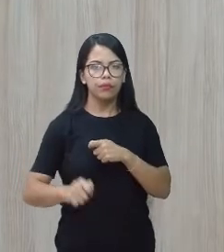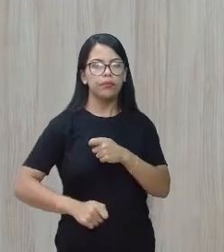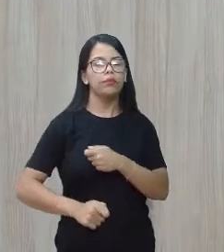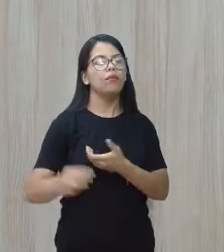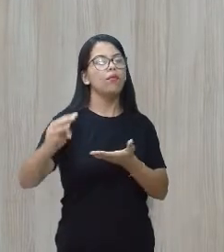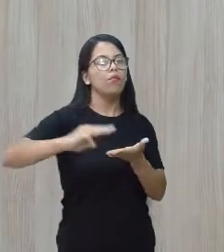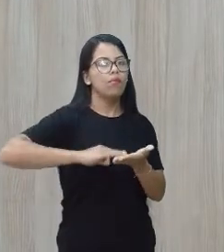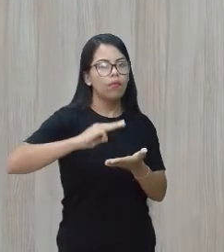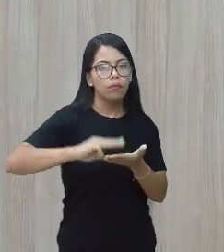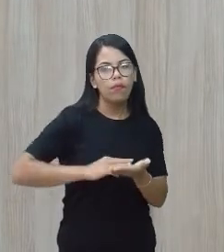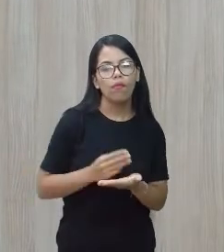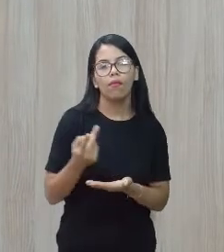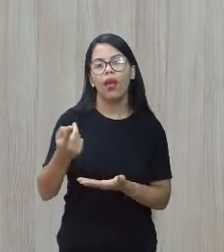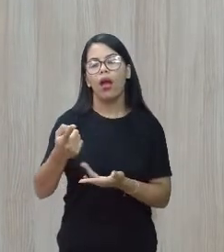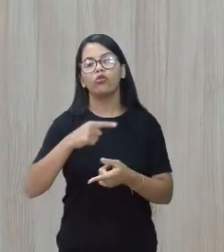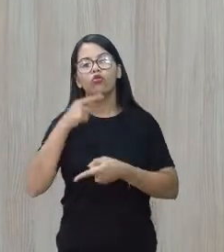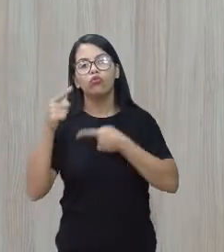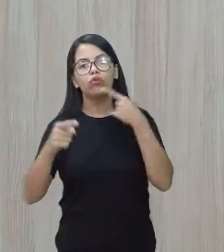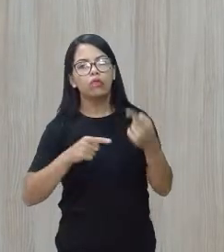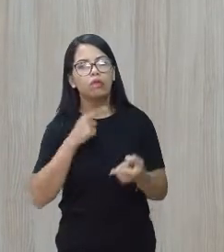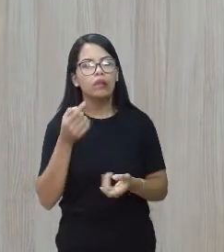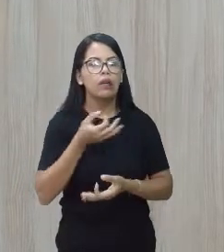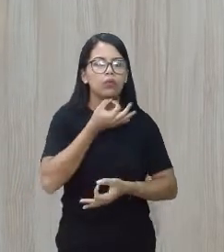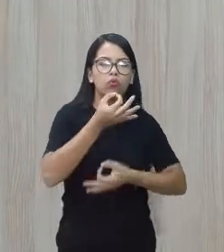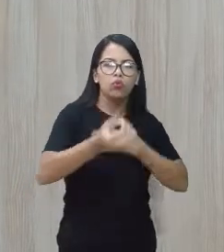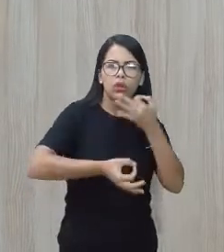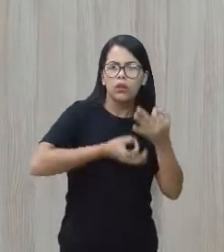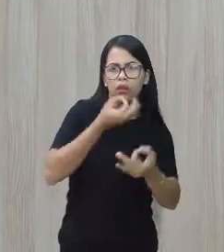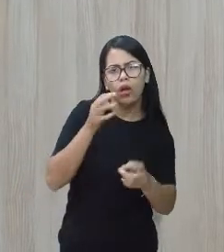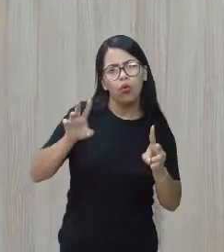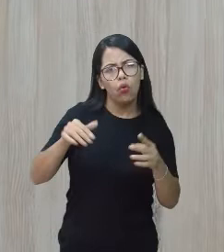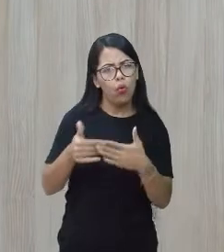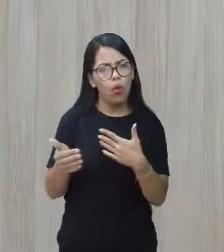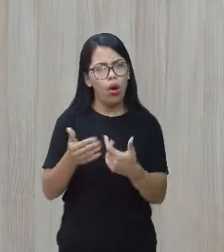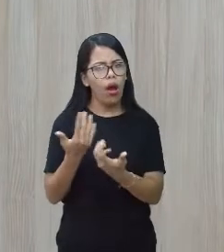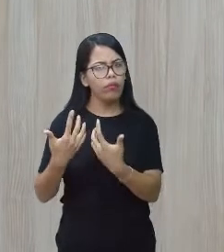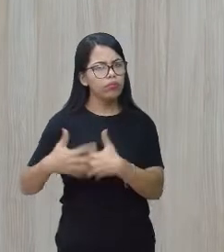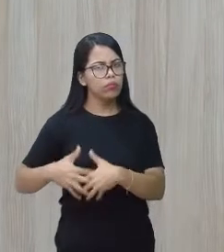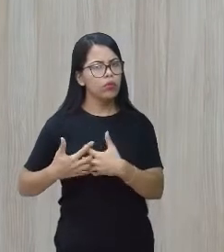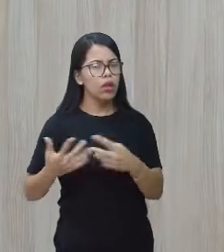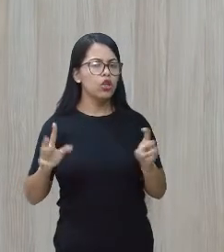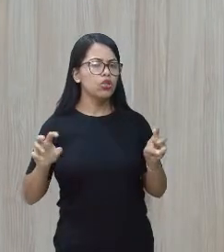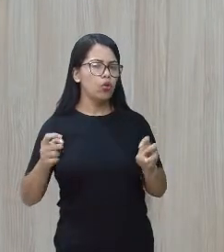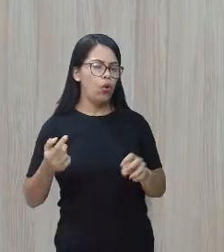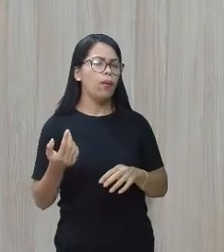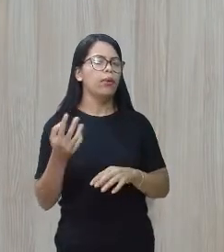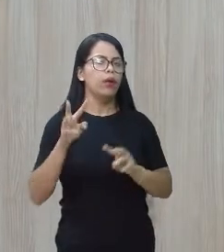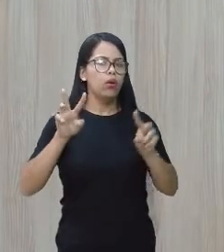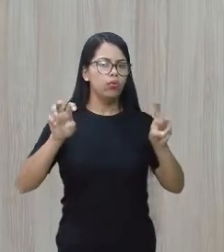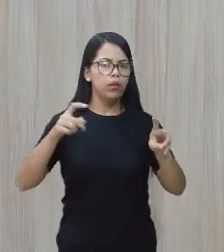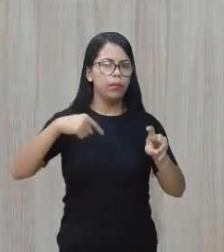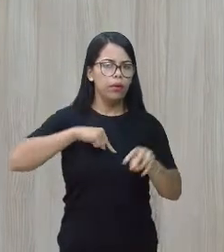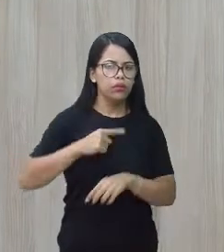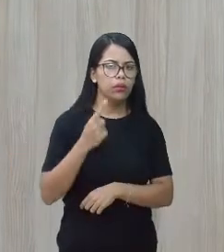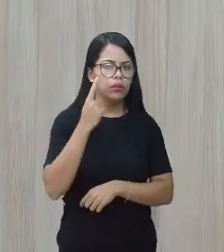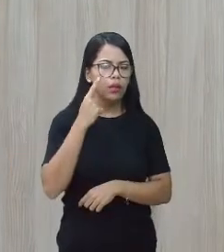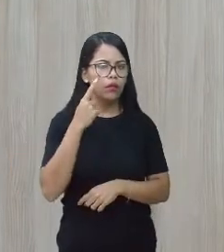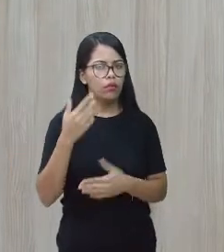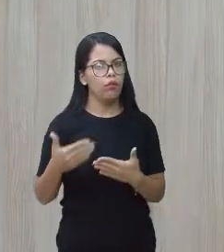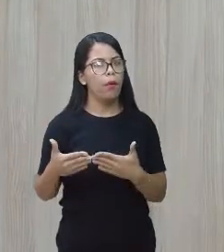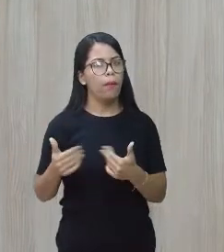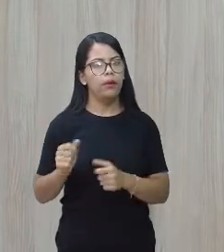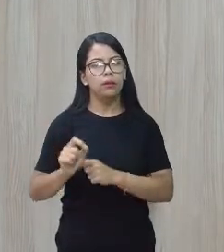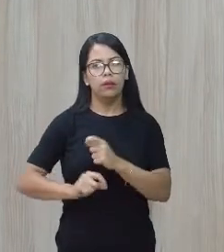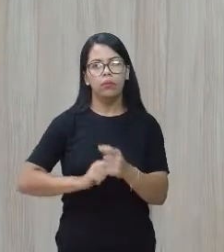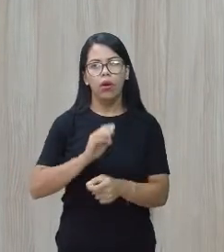dúvidas, sugestões e análises também relacionado à temática que estamos vivenciando, certo? Eu vou pedir para o Billy deixar a